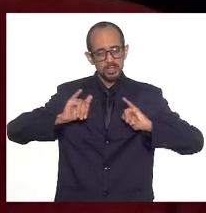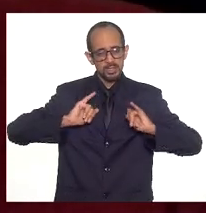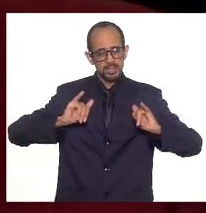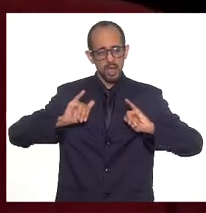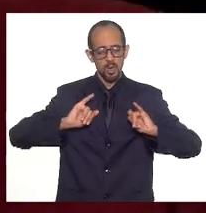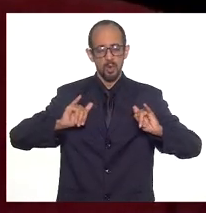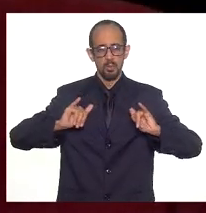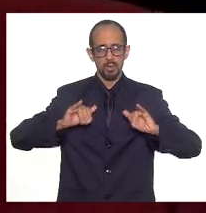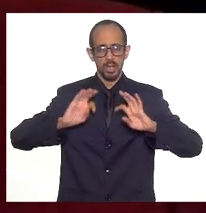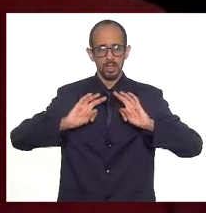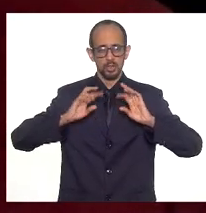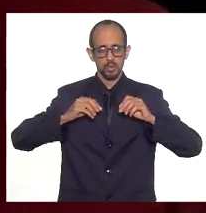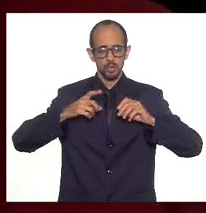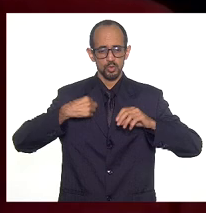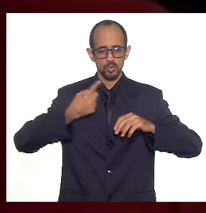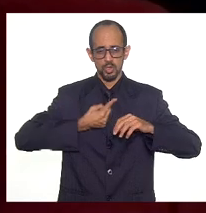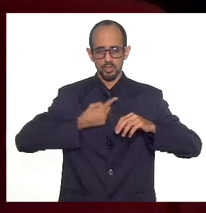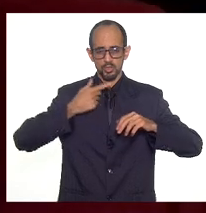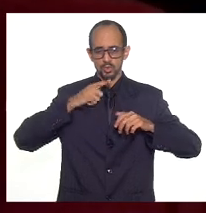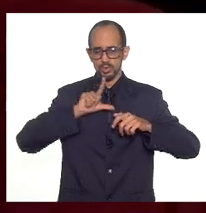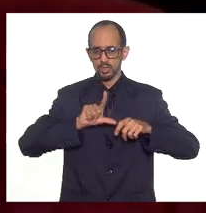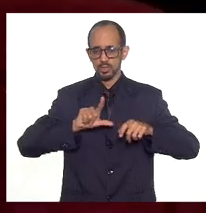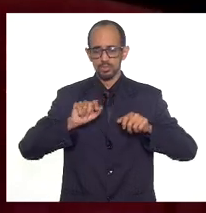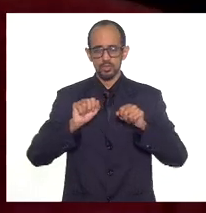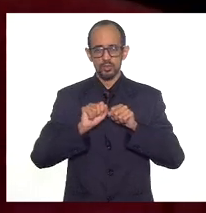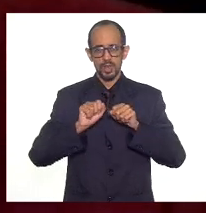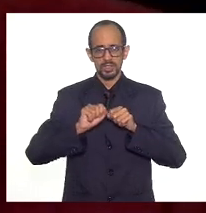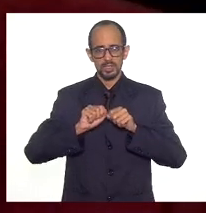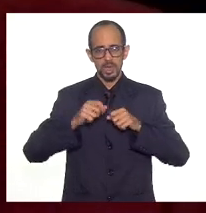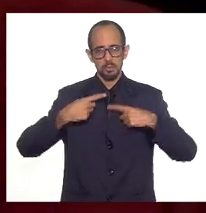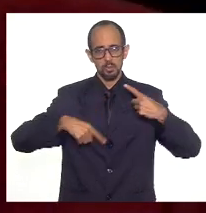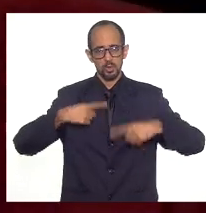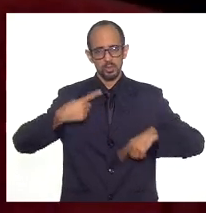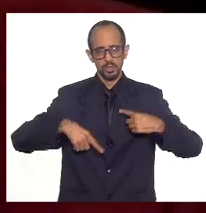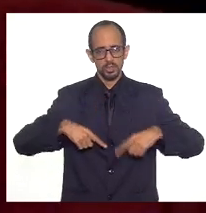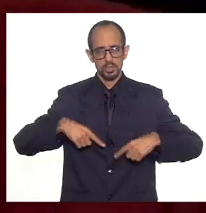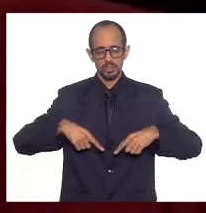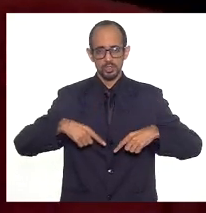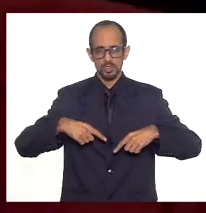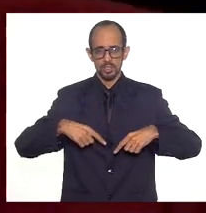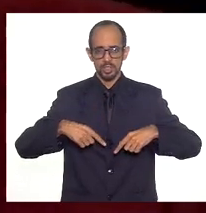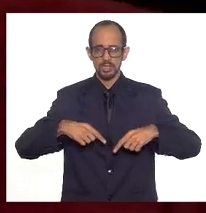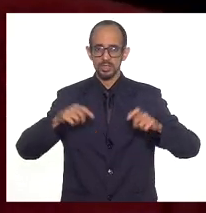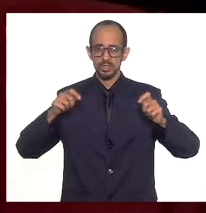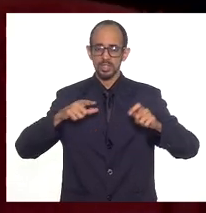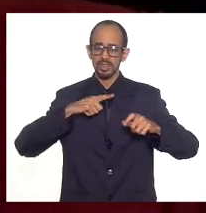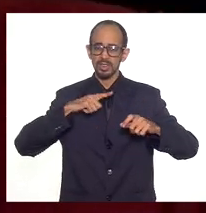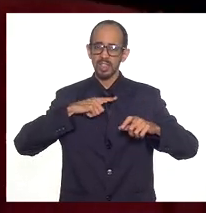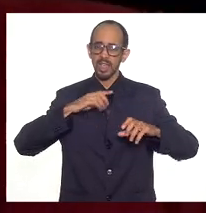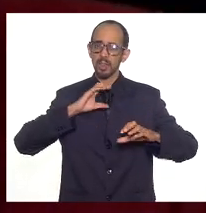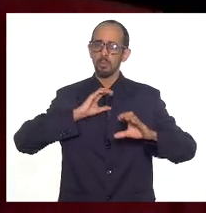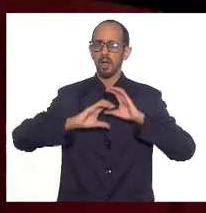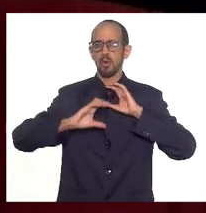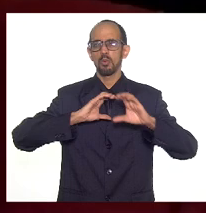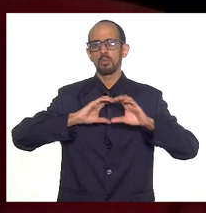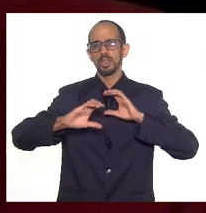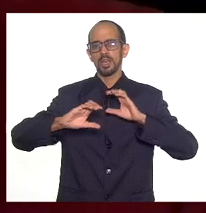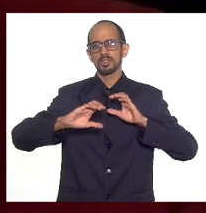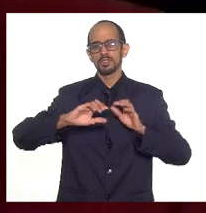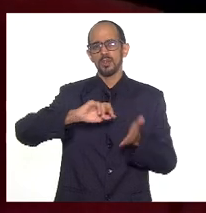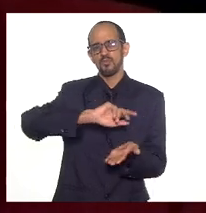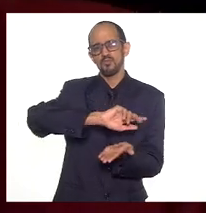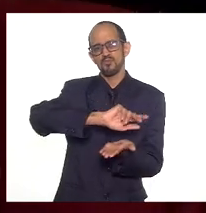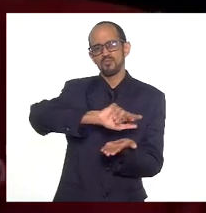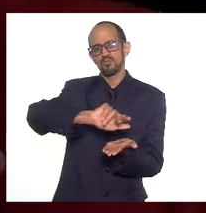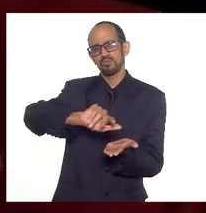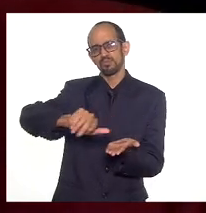possa cumprir políticas e fazer políticas que realmente sejam transversais e que se falem. Não adianta